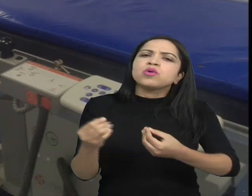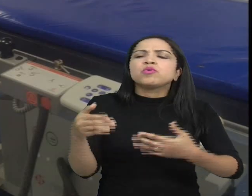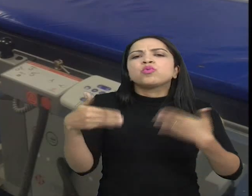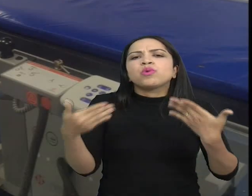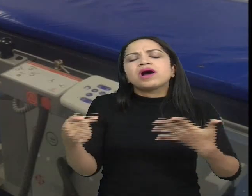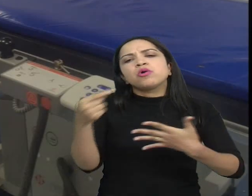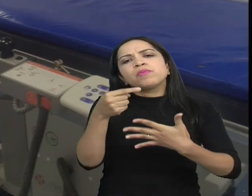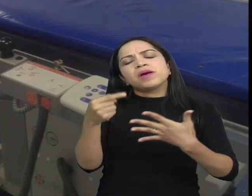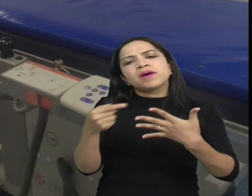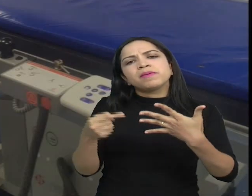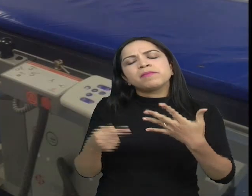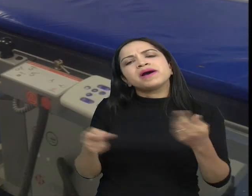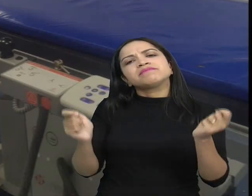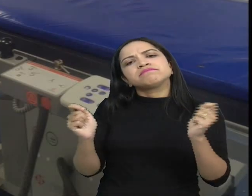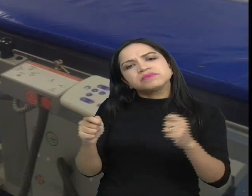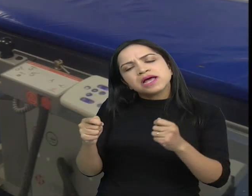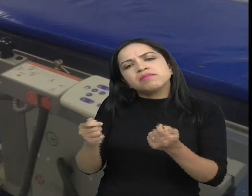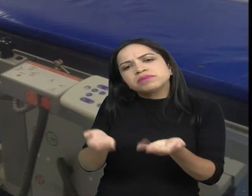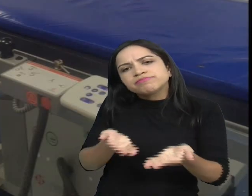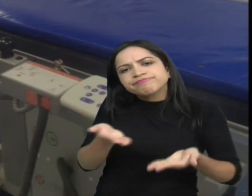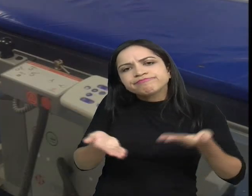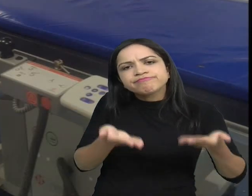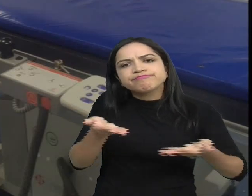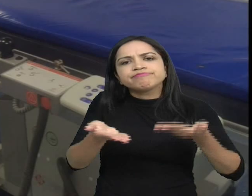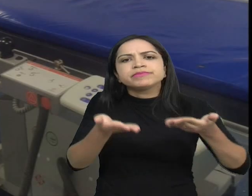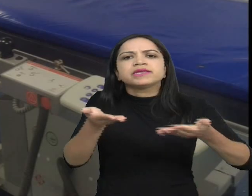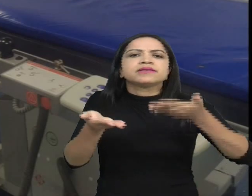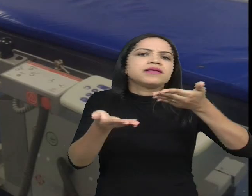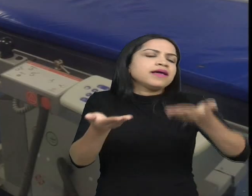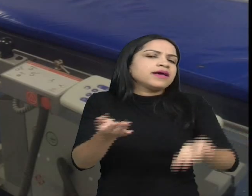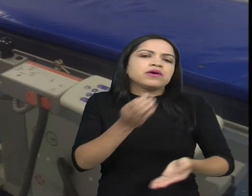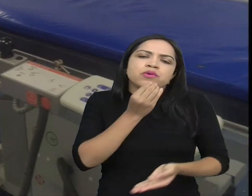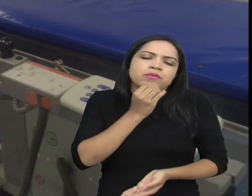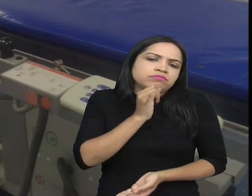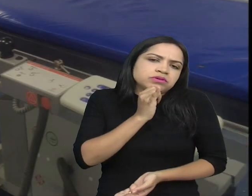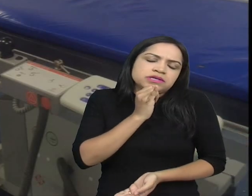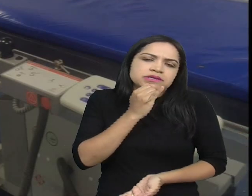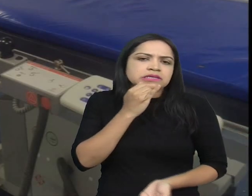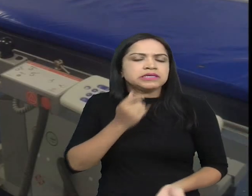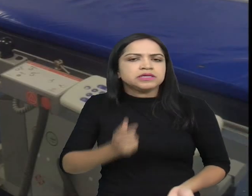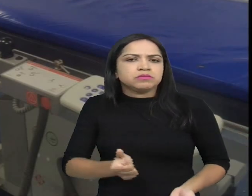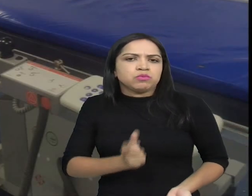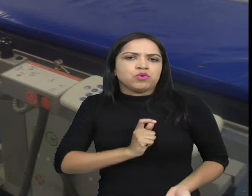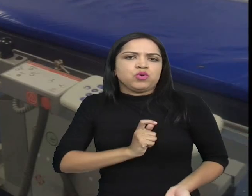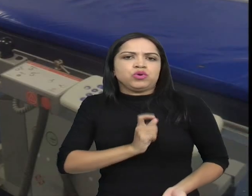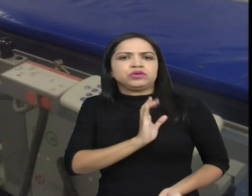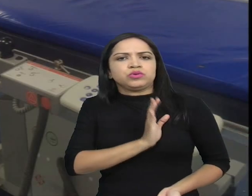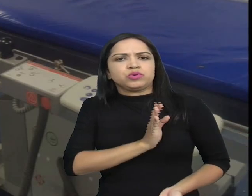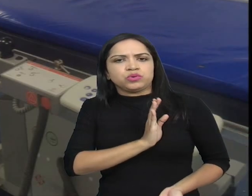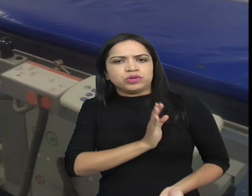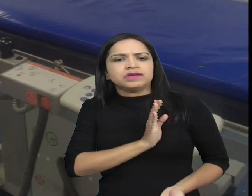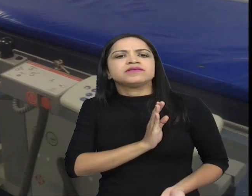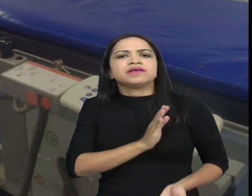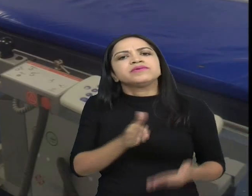stent, colocar marca-passo e tudo mais, é nessa sala que a gente